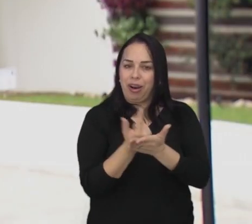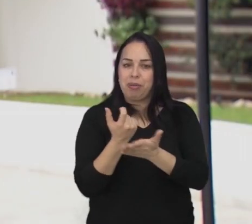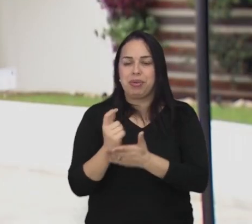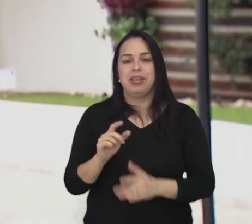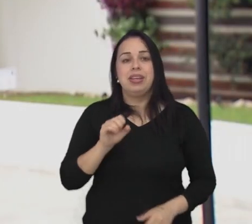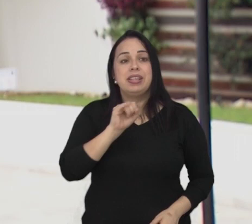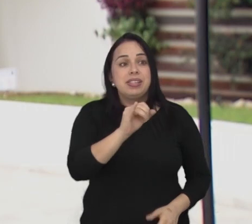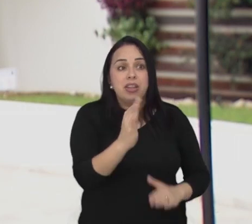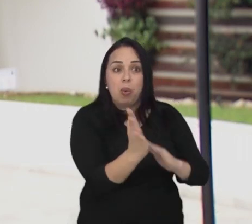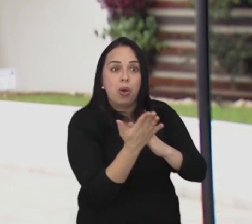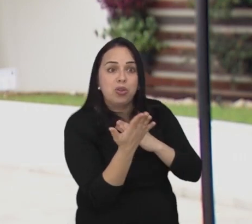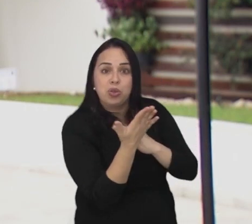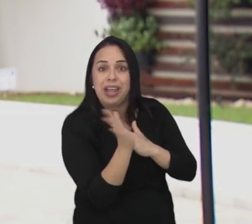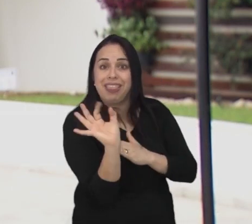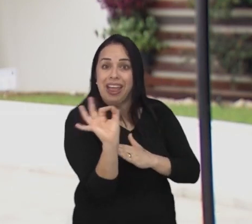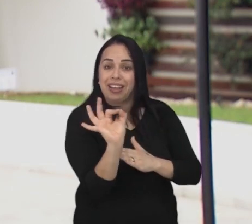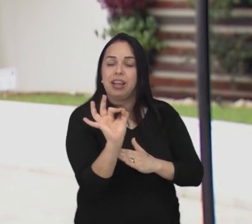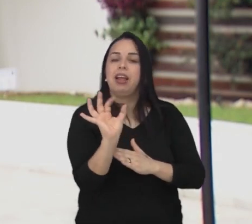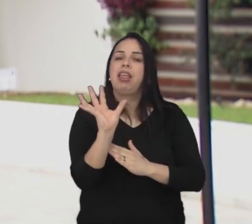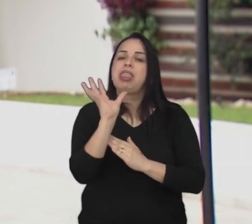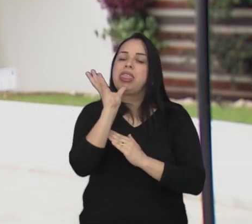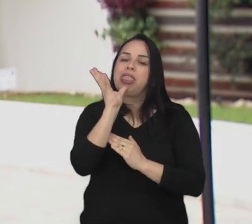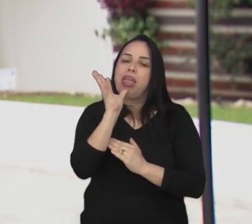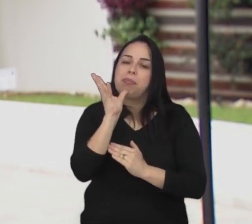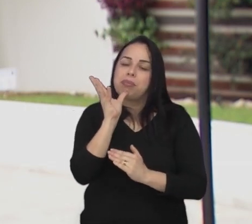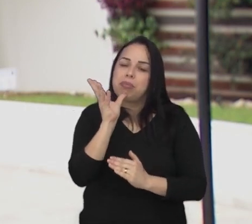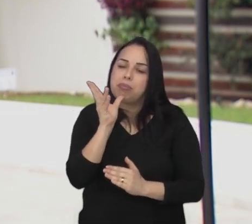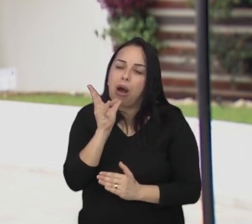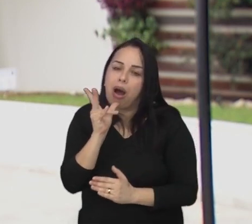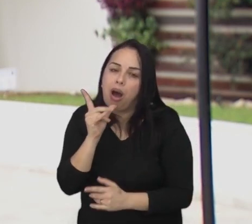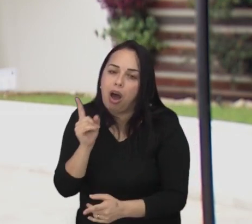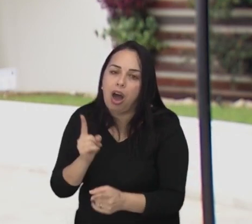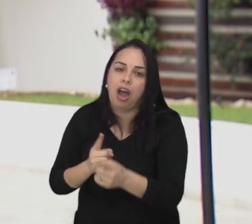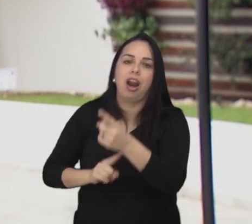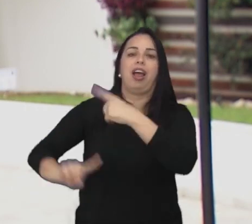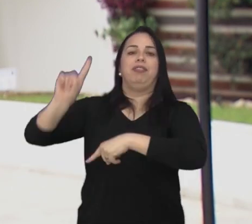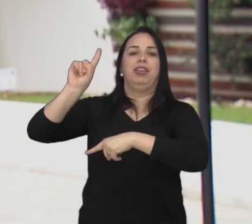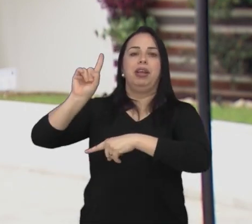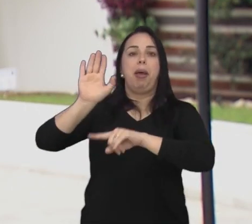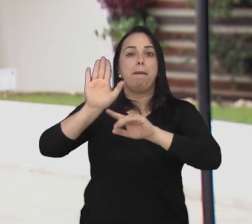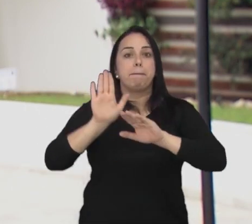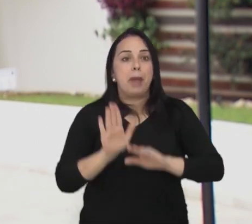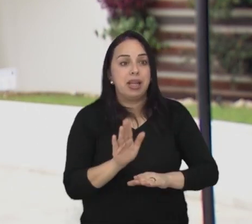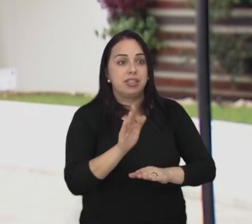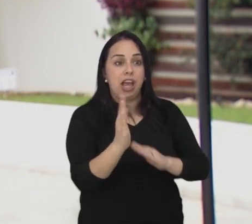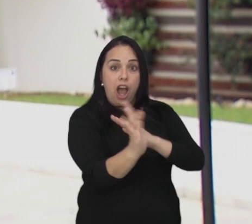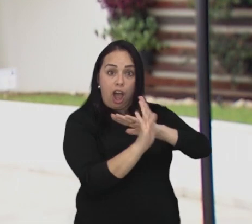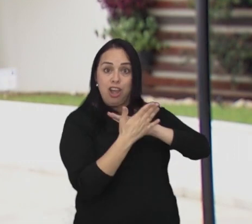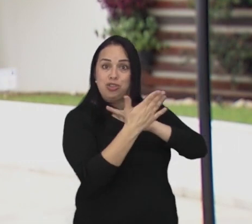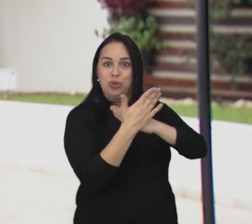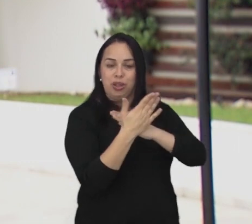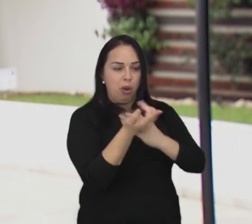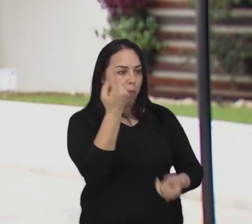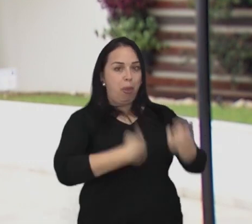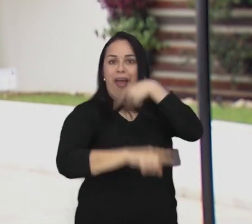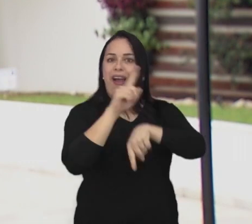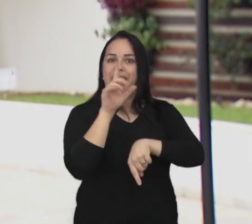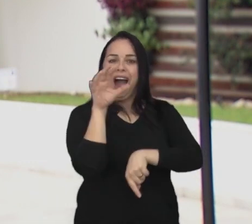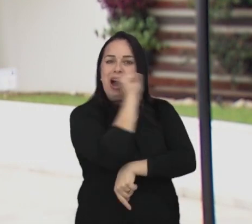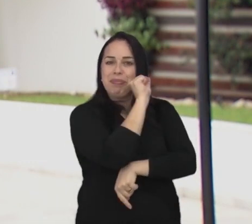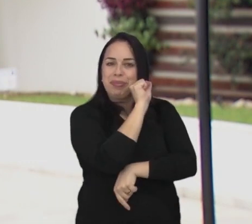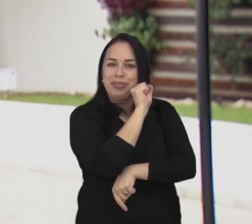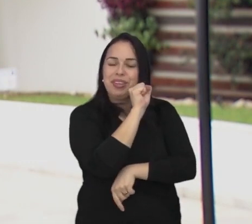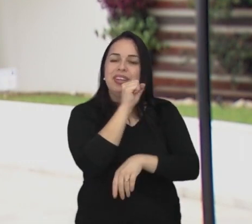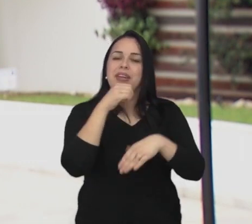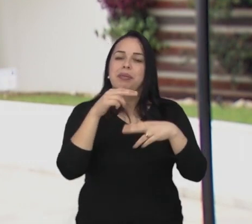os consumidores, tudo é mais lento, né? Com os consumidores, isso acelera o poder público, porque ele representa os consumidores, e,